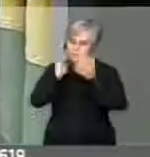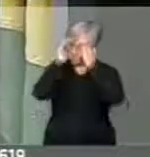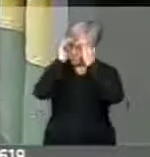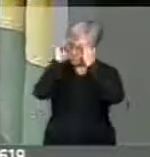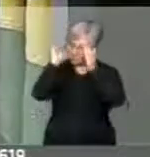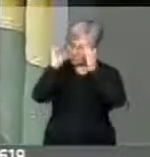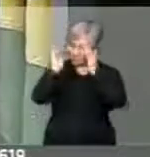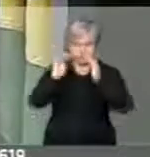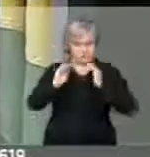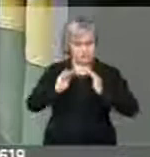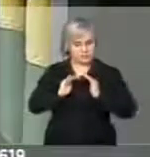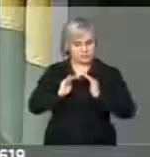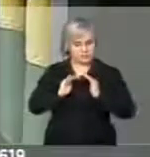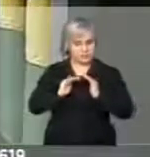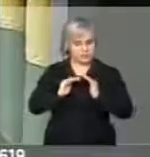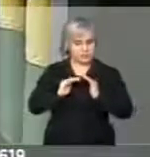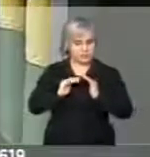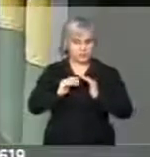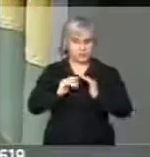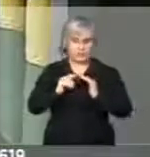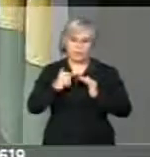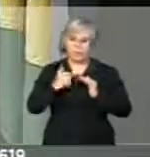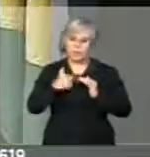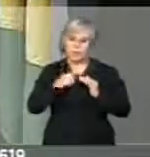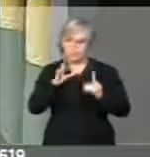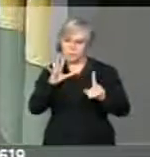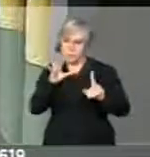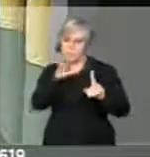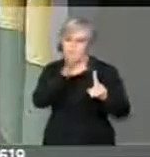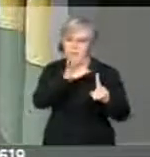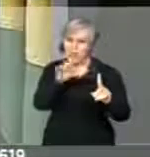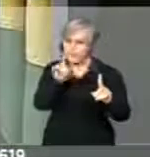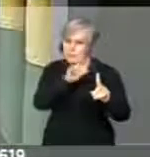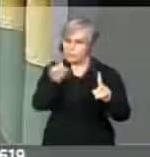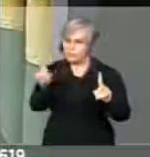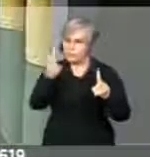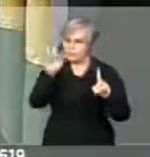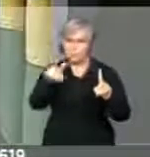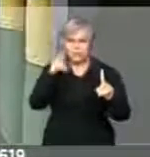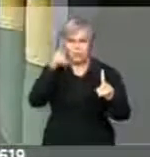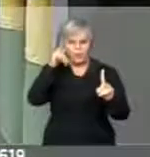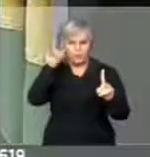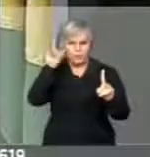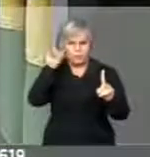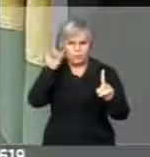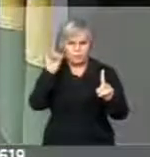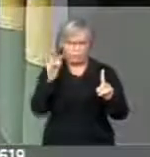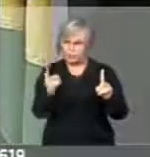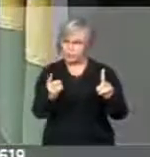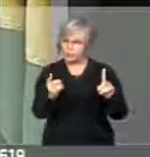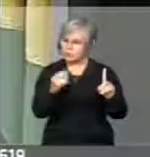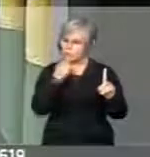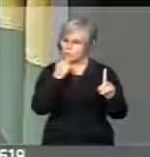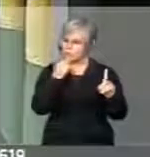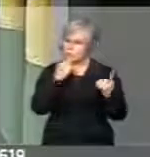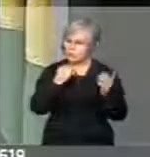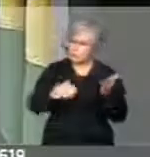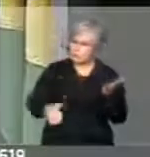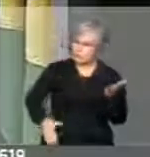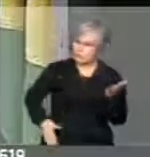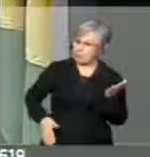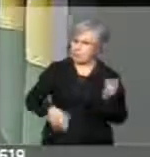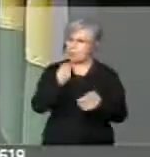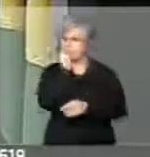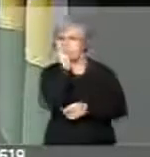que eu seja, eu não agrido meus colegas. Como ontem, um desqualificado cuspir na cara